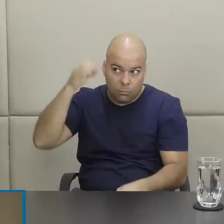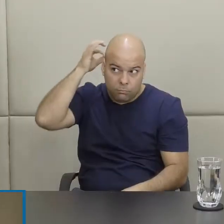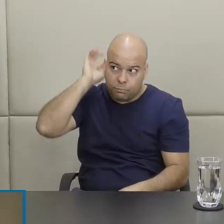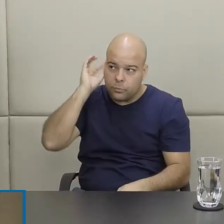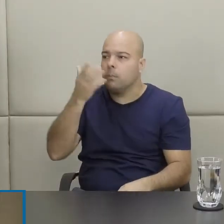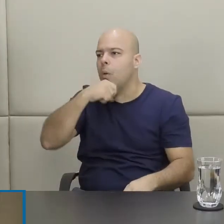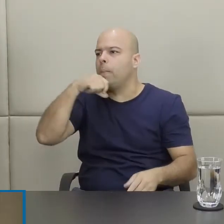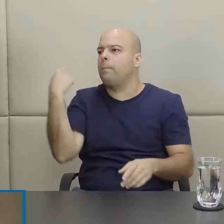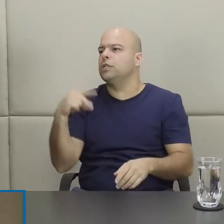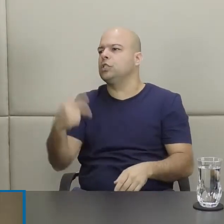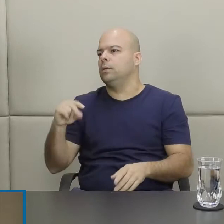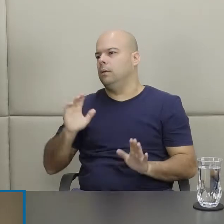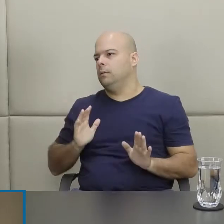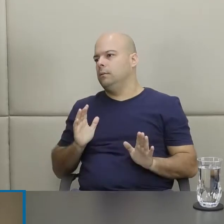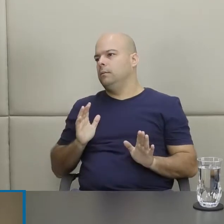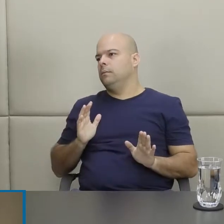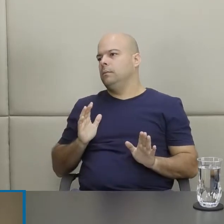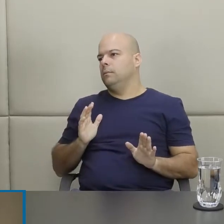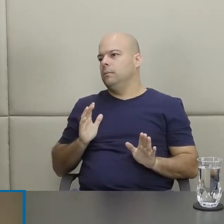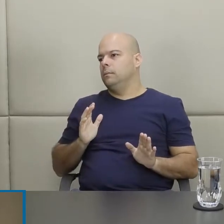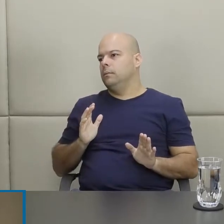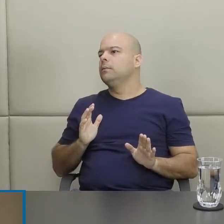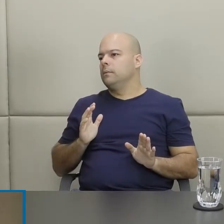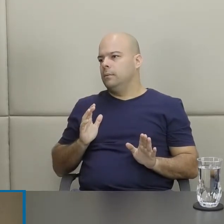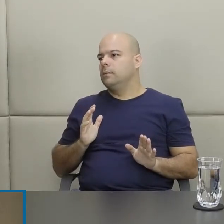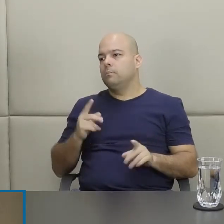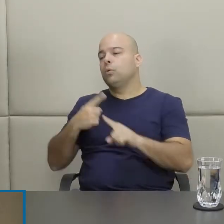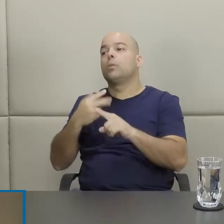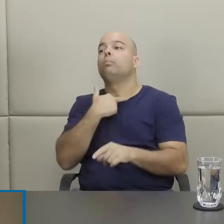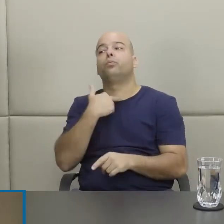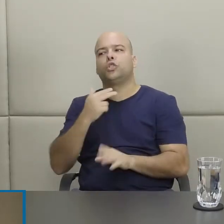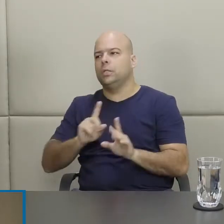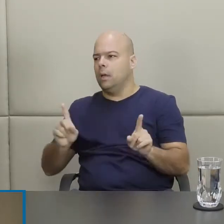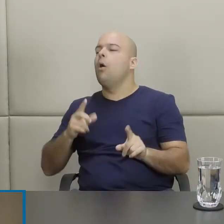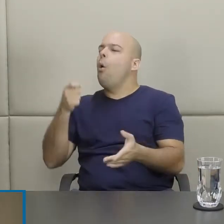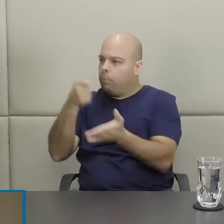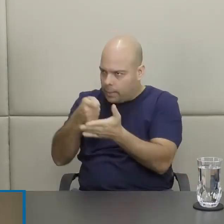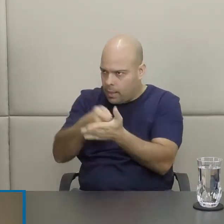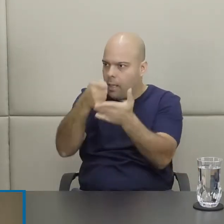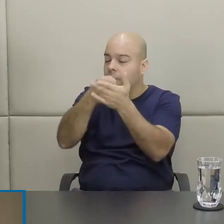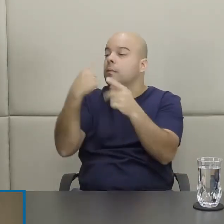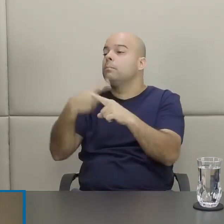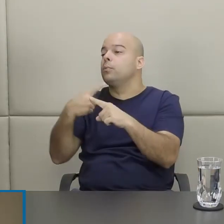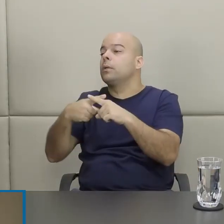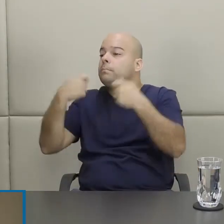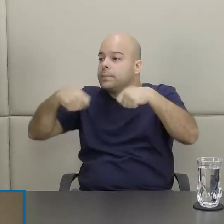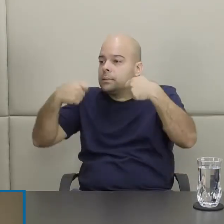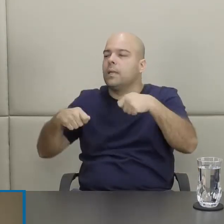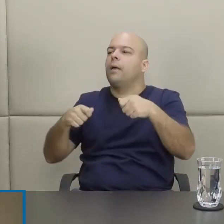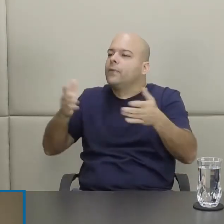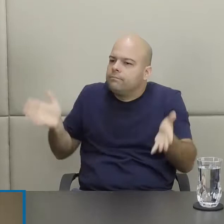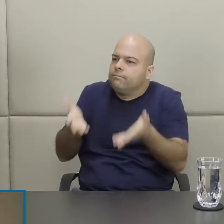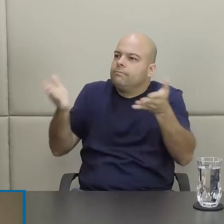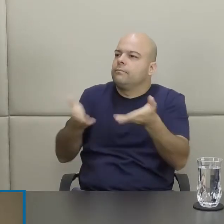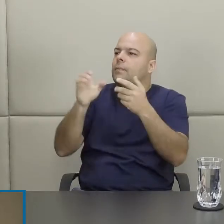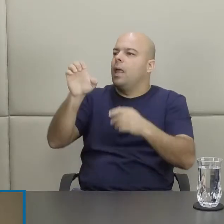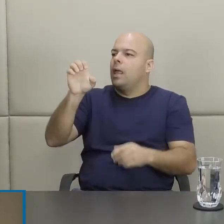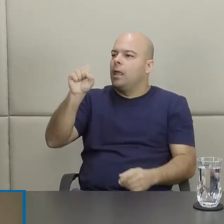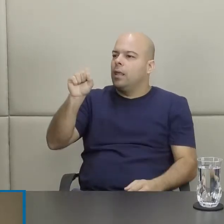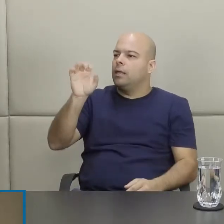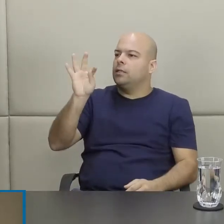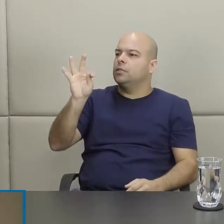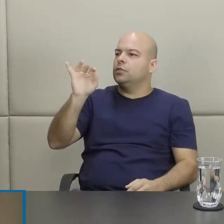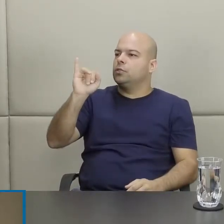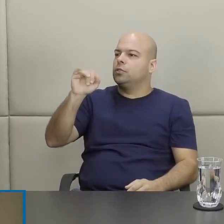Aí meu pai, quando ele descobriu, meu pai me batia. Quando ele descobriu que eu fingia, ele me batia porque eu não